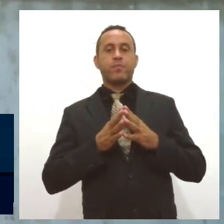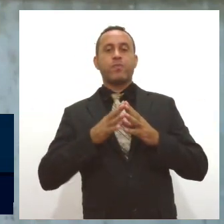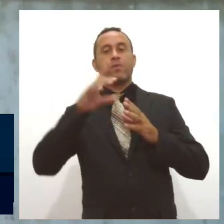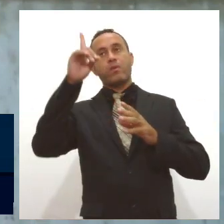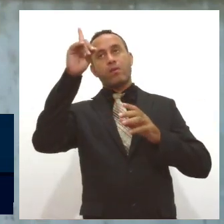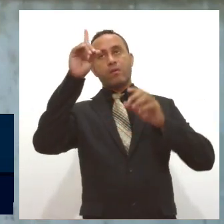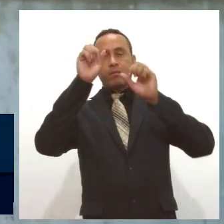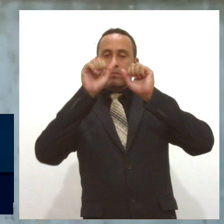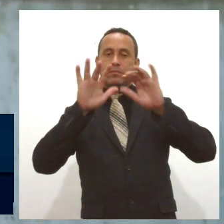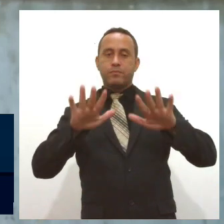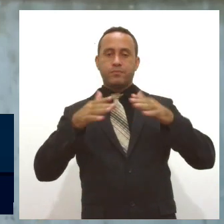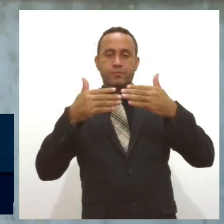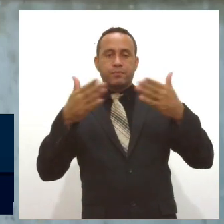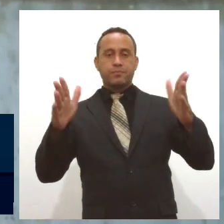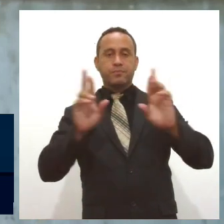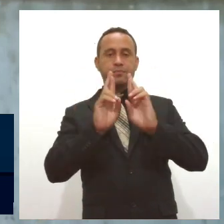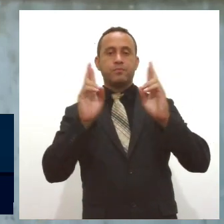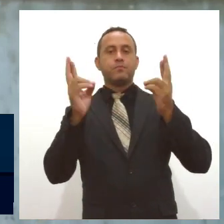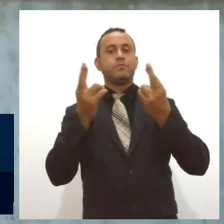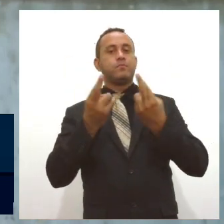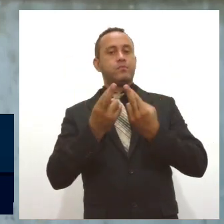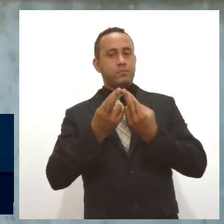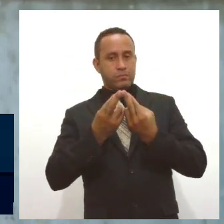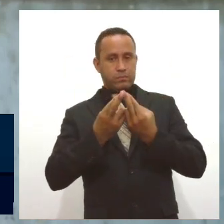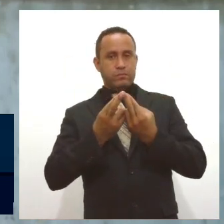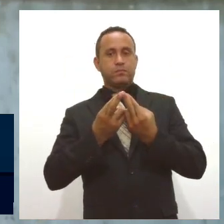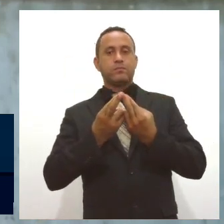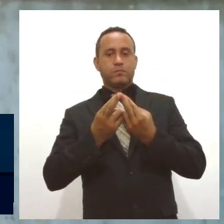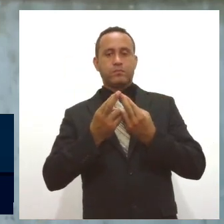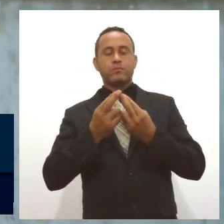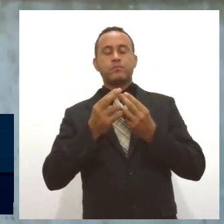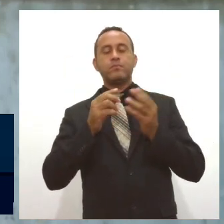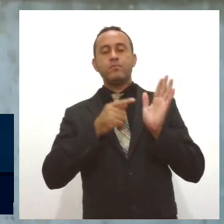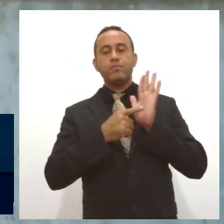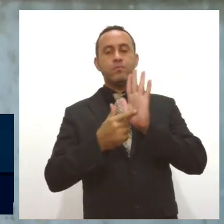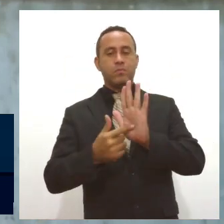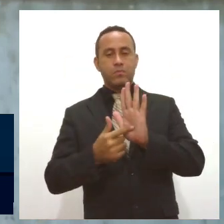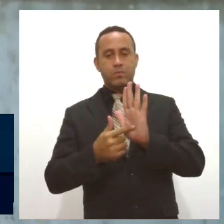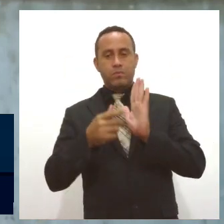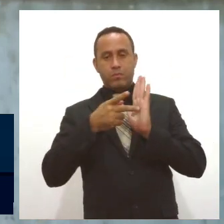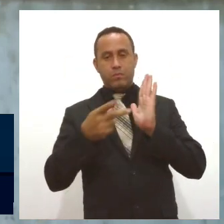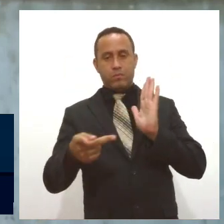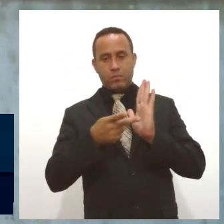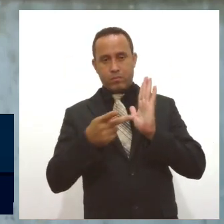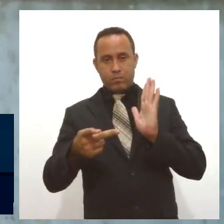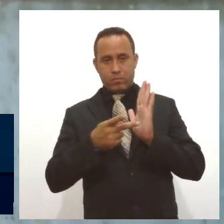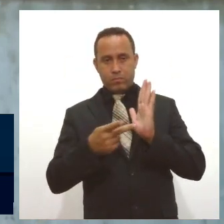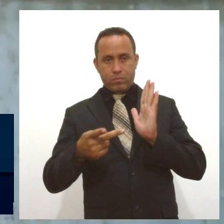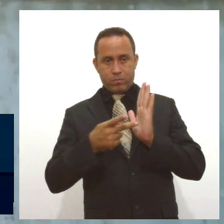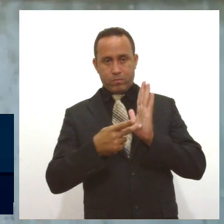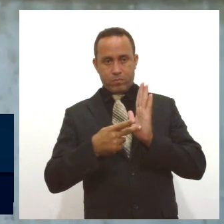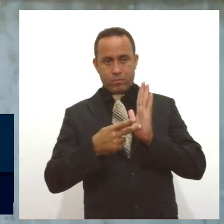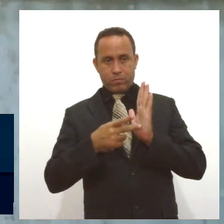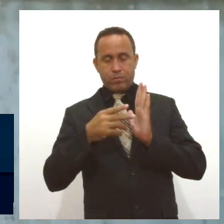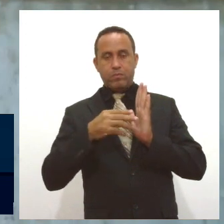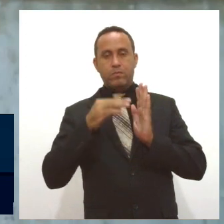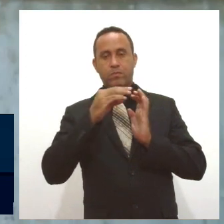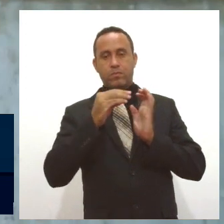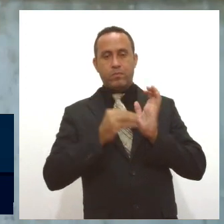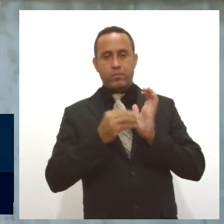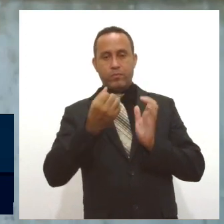Sob a proteção de Deus, declaro aberta a presente sessão extraordinária remota. Passaremos à ordem do dia. Matéria a ser deliberada. Moção